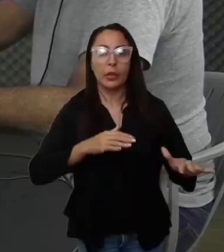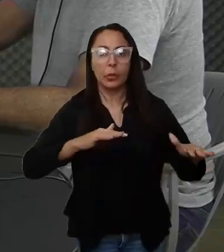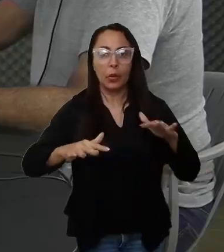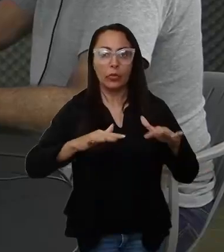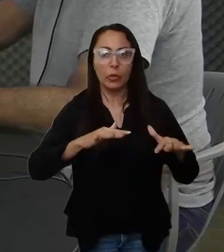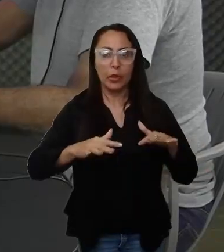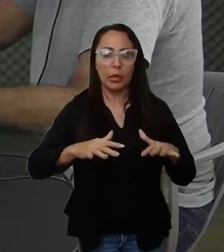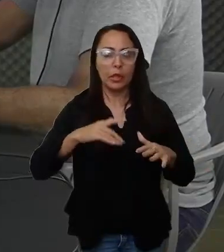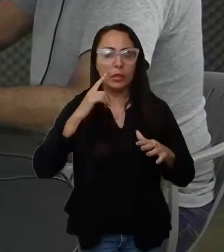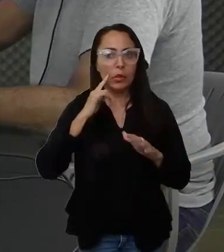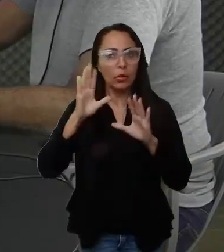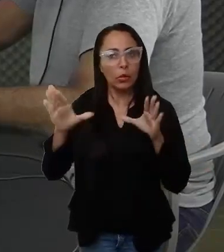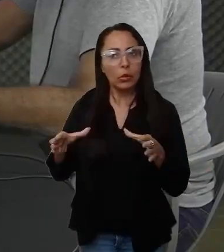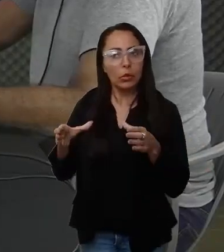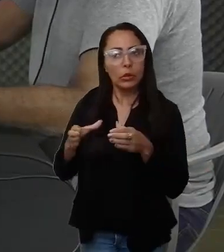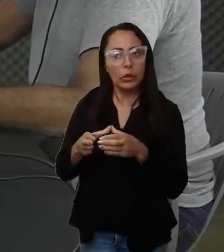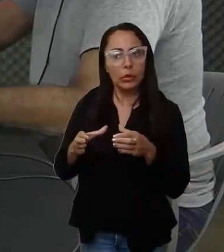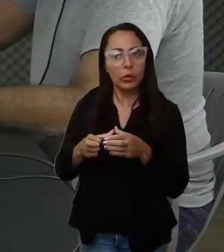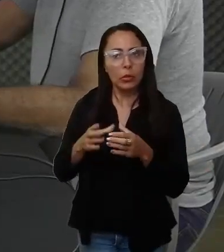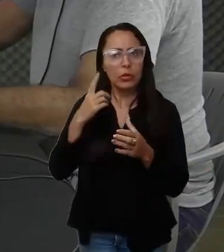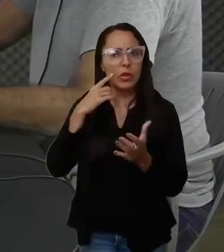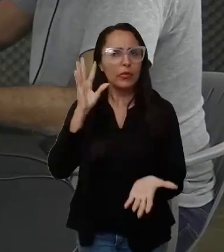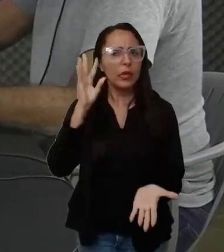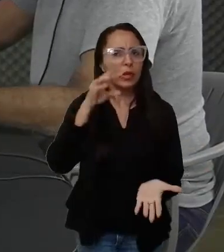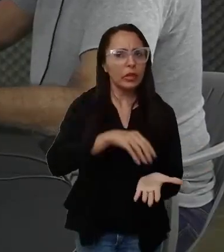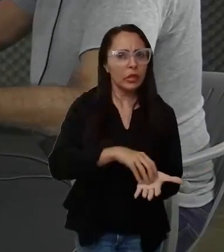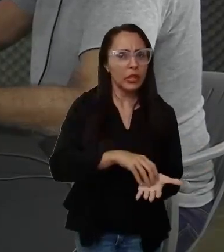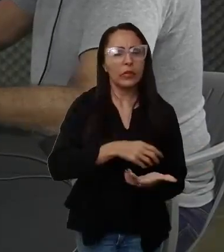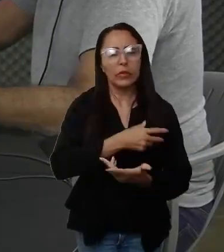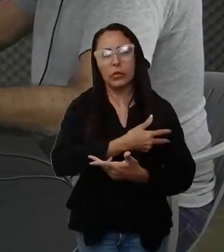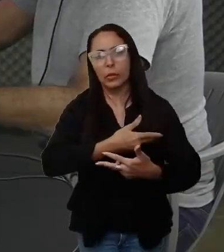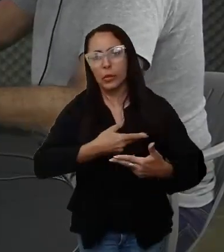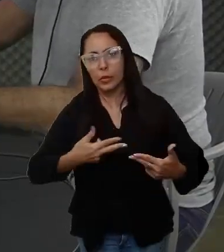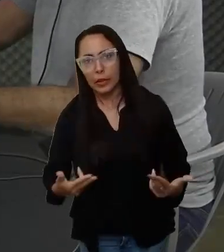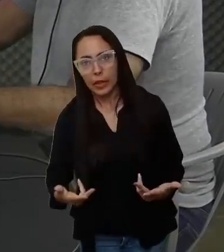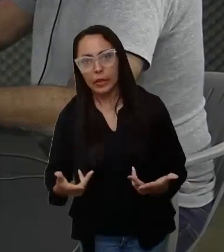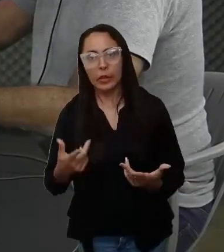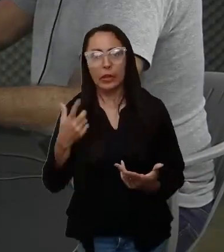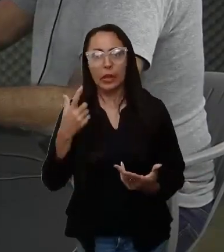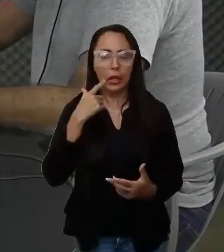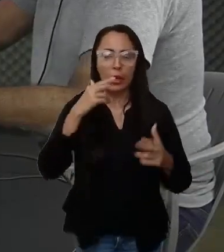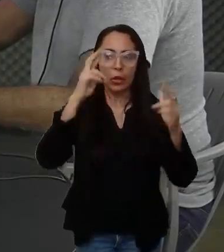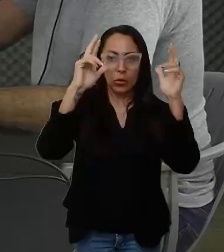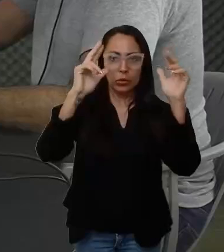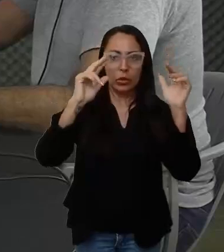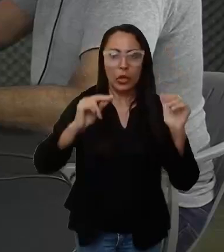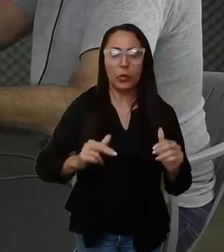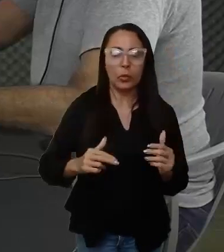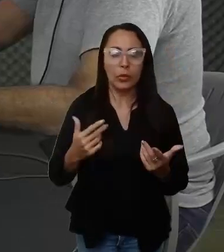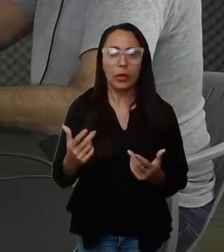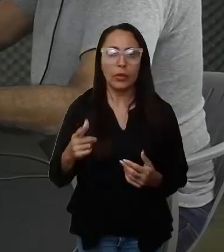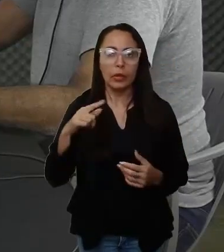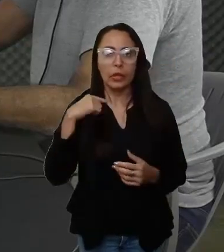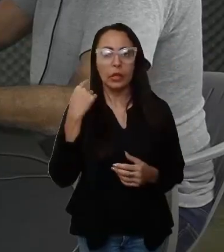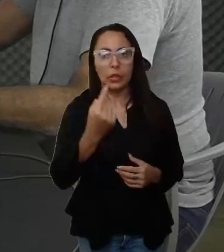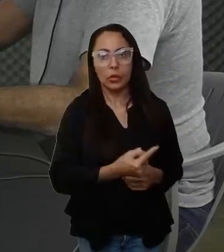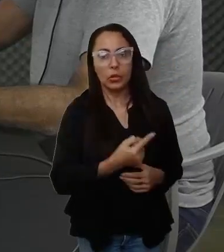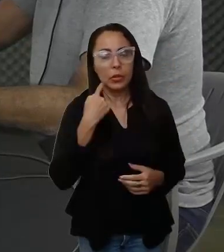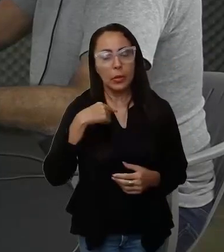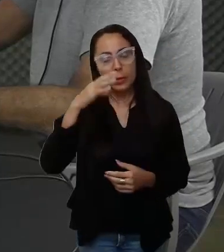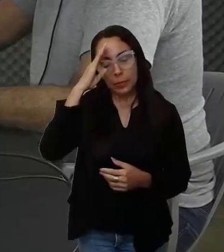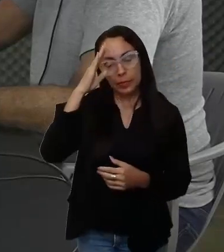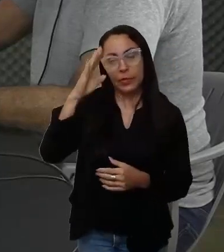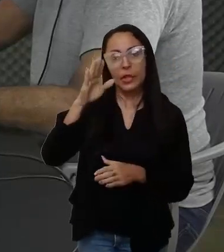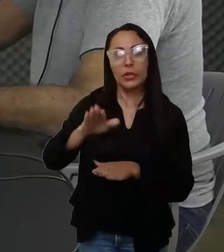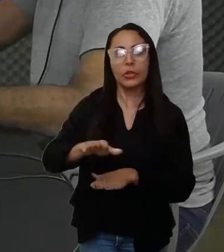tropa, não é? Os efetivos, suprimento. Então, até os termos vêm da nossa instituição militar.